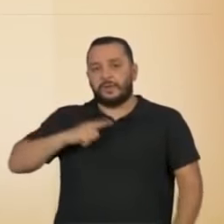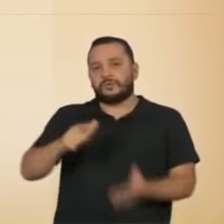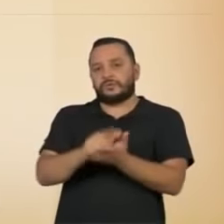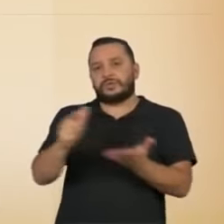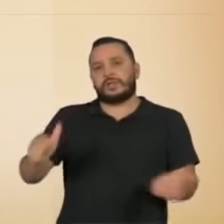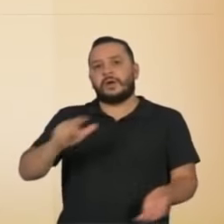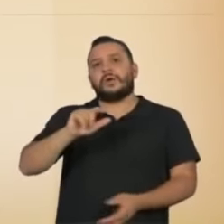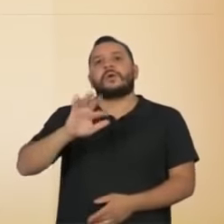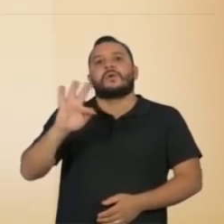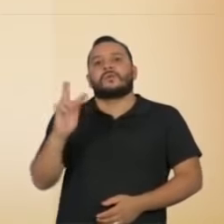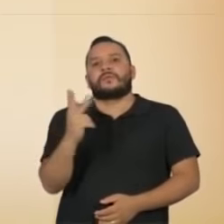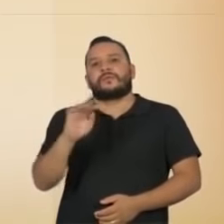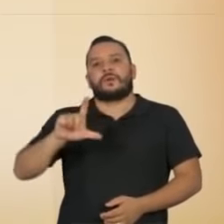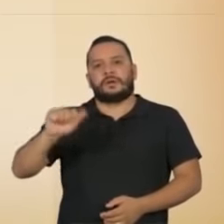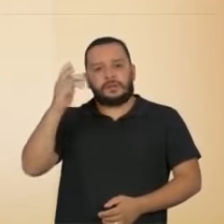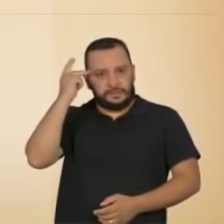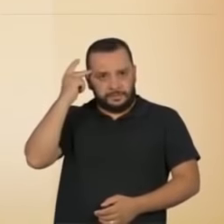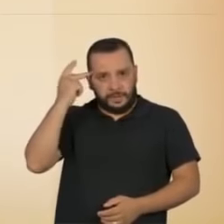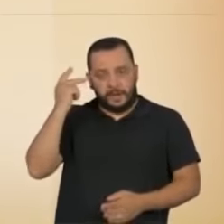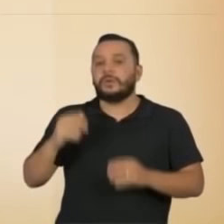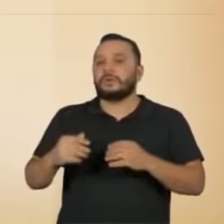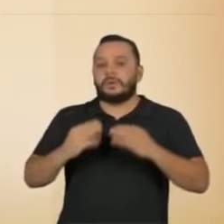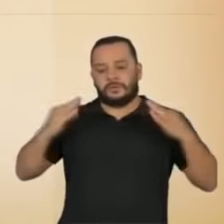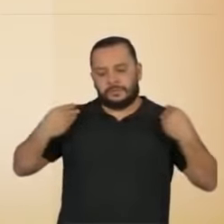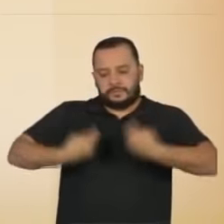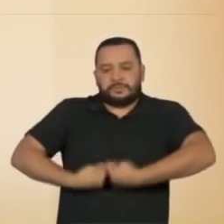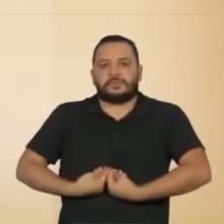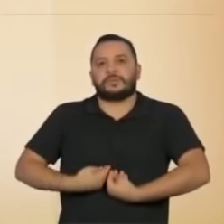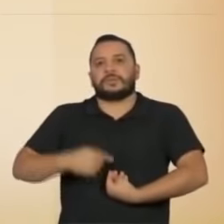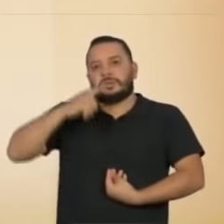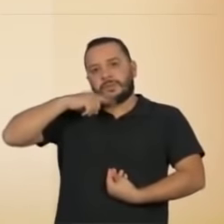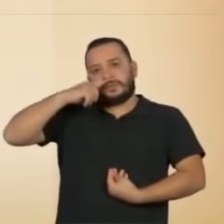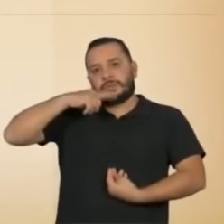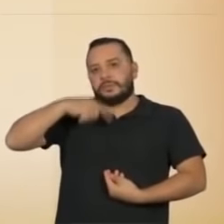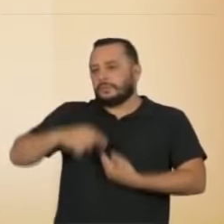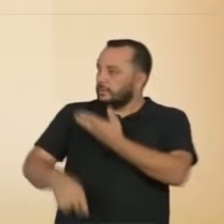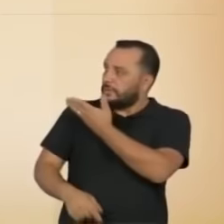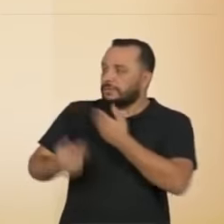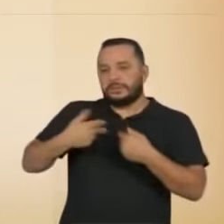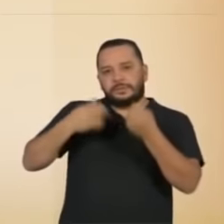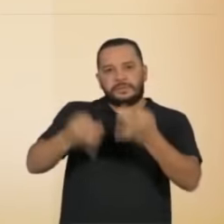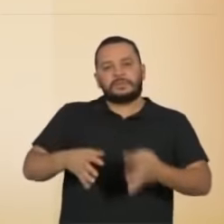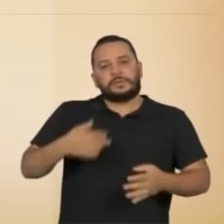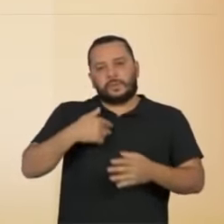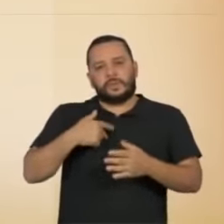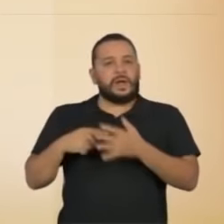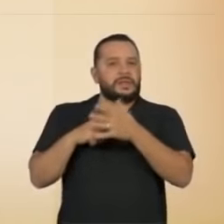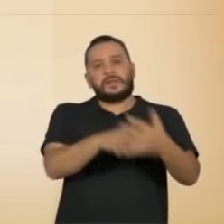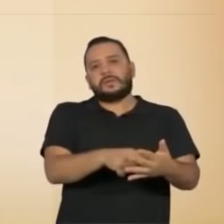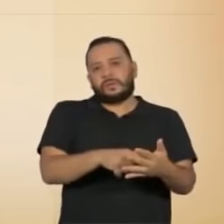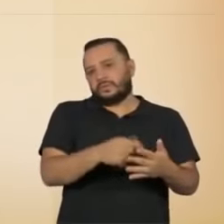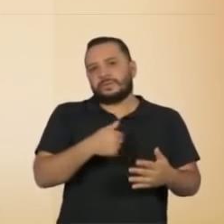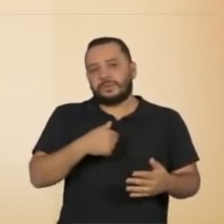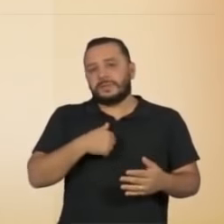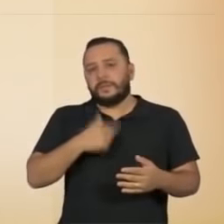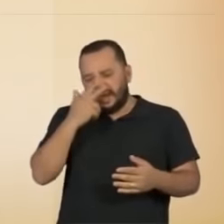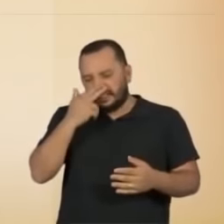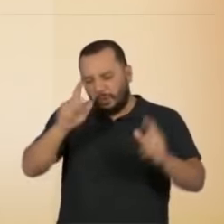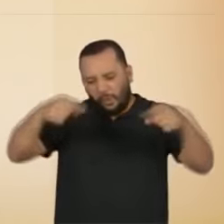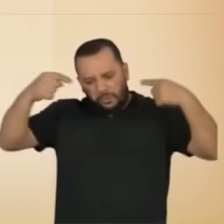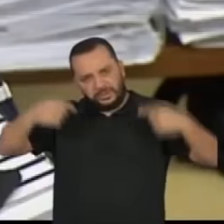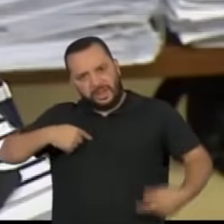Paulo, o ministro do Supremo Tribunal Federal, Gilmar Mendes, disse que a denúncia contra Glenn desrespeita a sua decisão de agosto